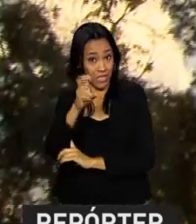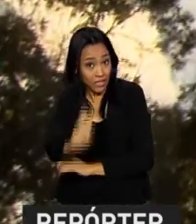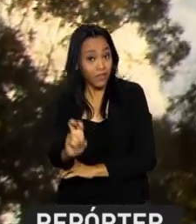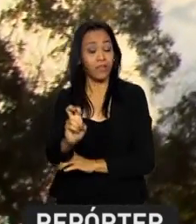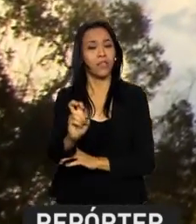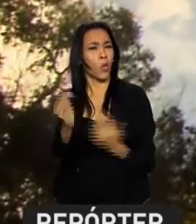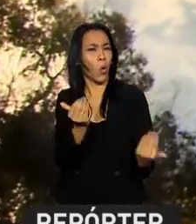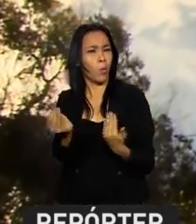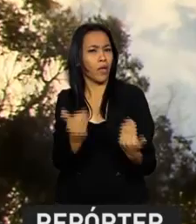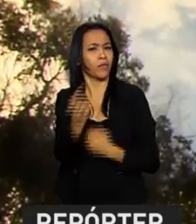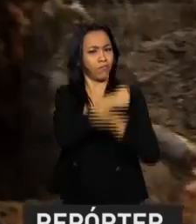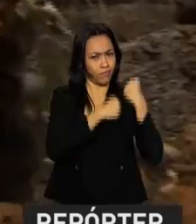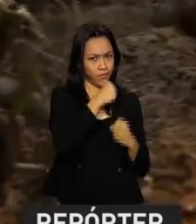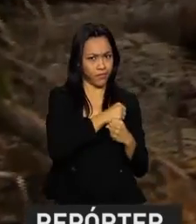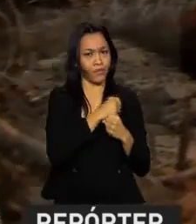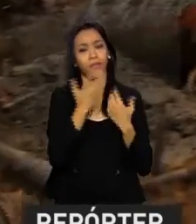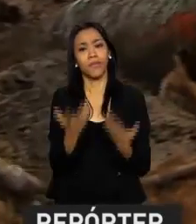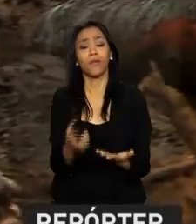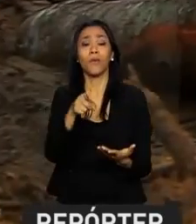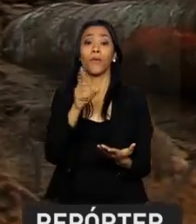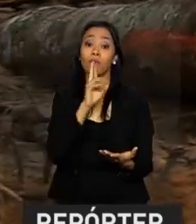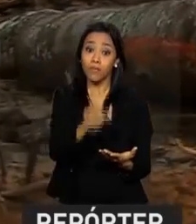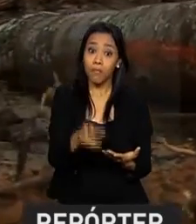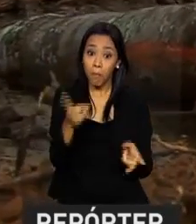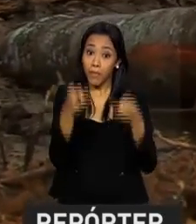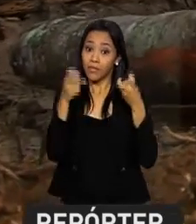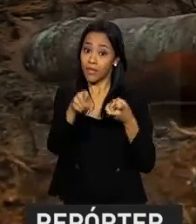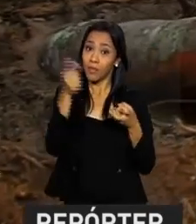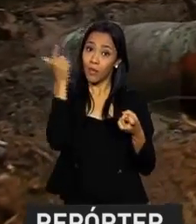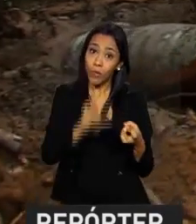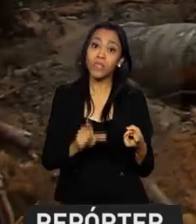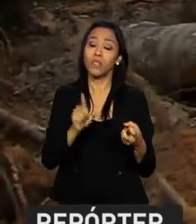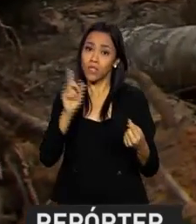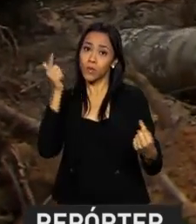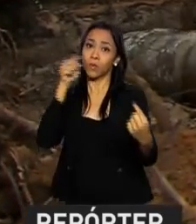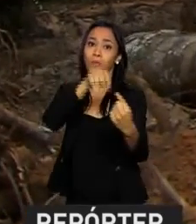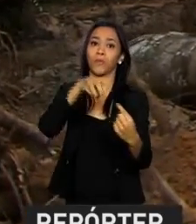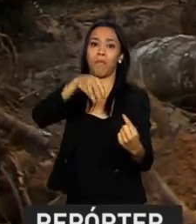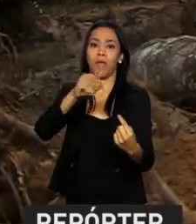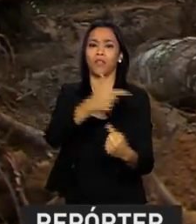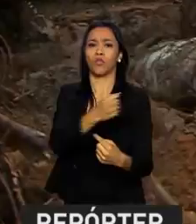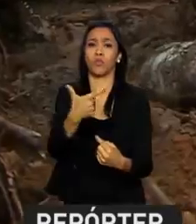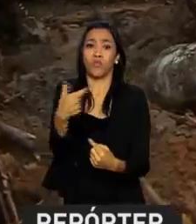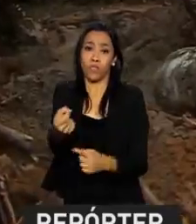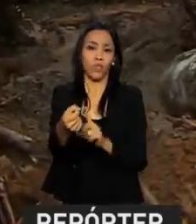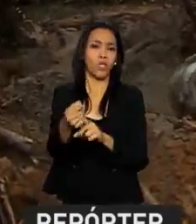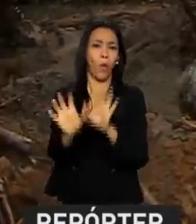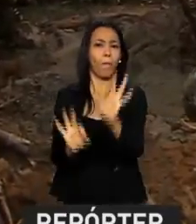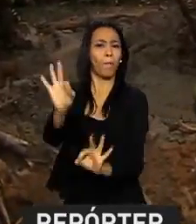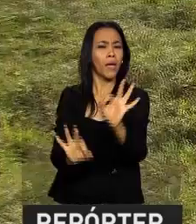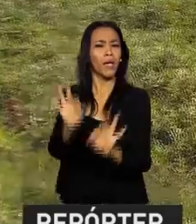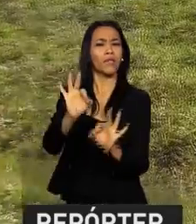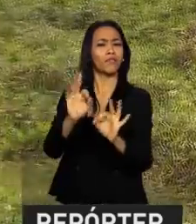na comparação com 2005. O resultado já se aproxima da meta definida para 2020 no Plano Nacional sobre Mudança